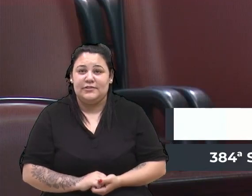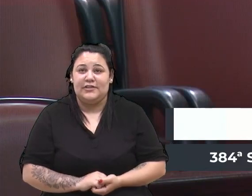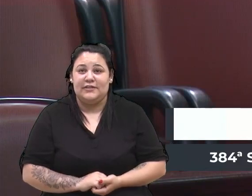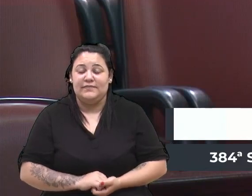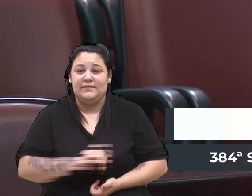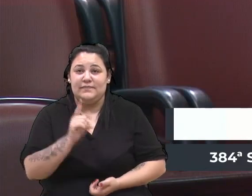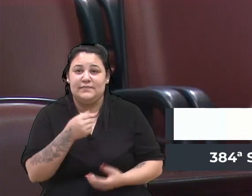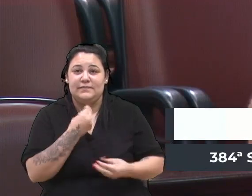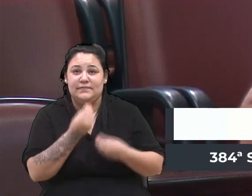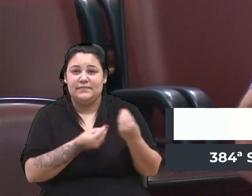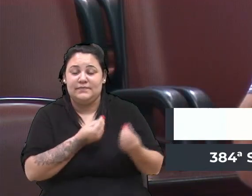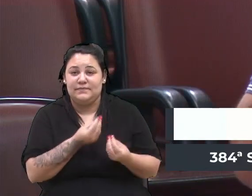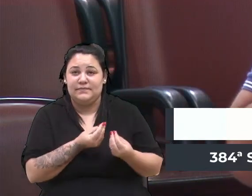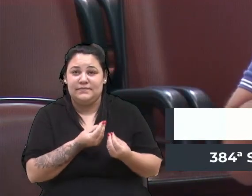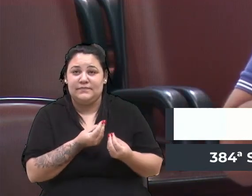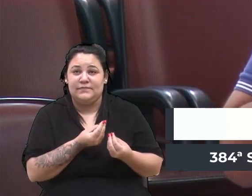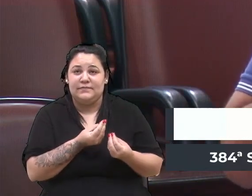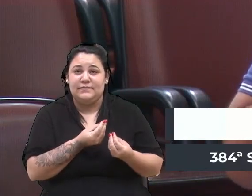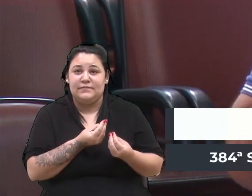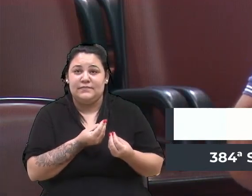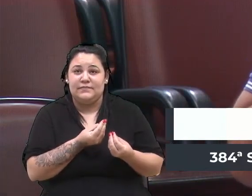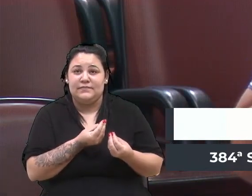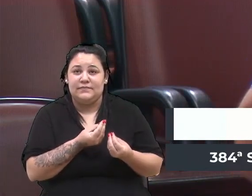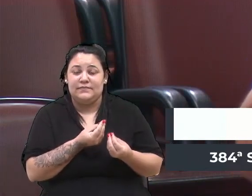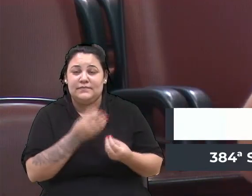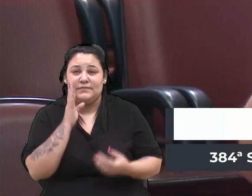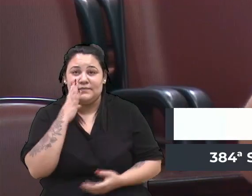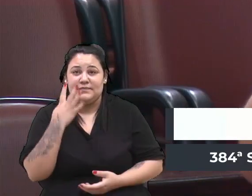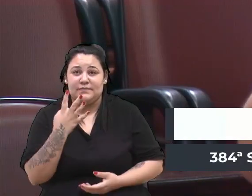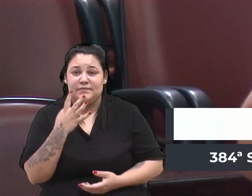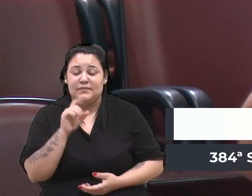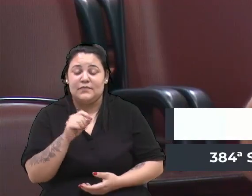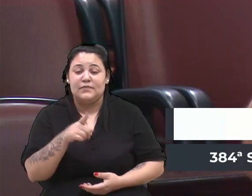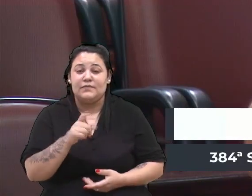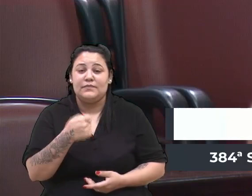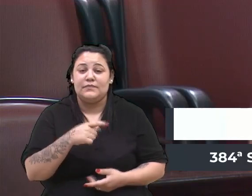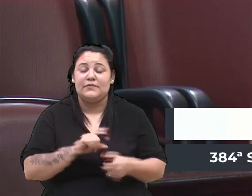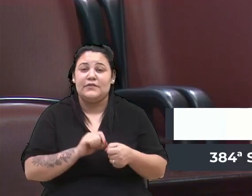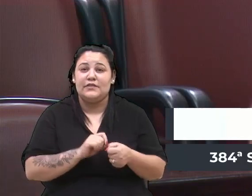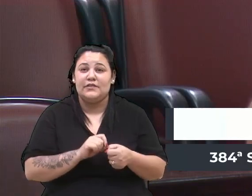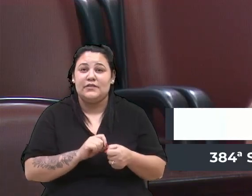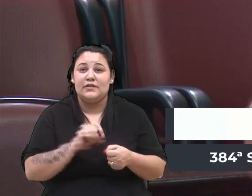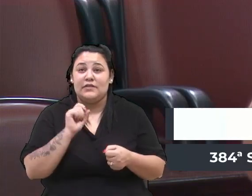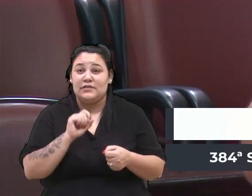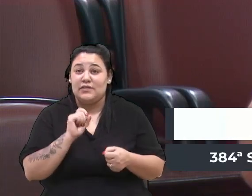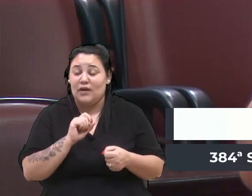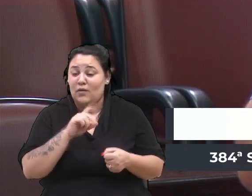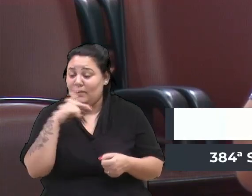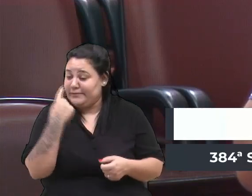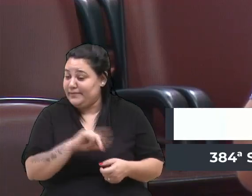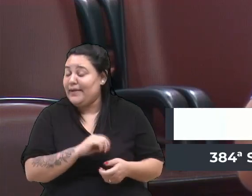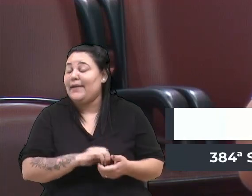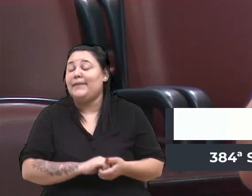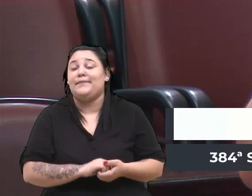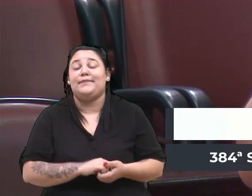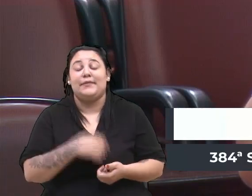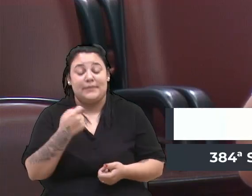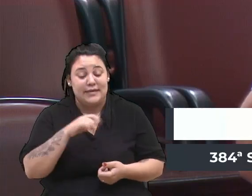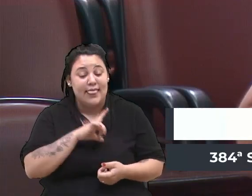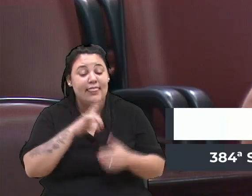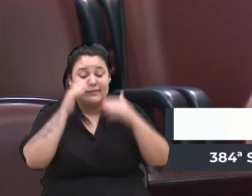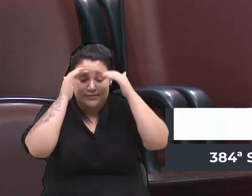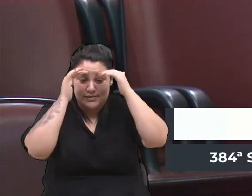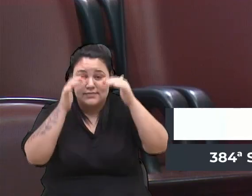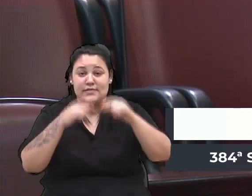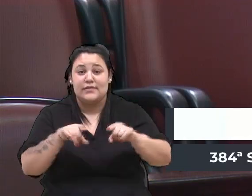Renato Oliveira, que chega e conversa com seus filhos, é assim que vocês têm que fazer. Senão o laço pega. Então tem o respeito.